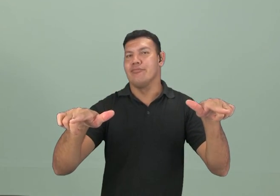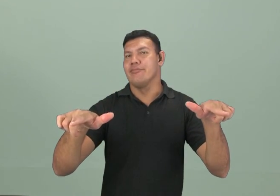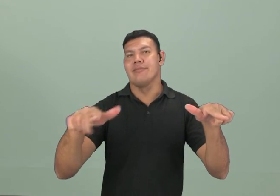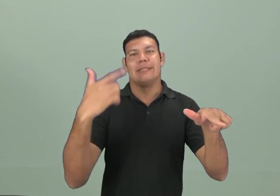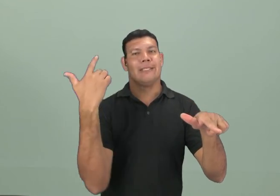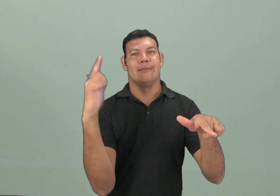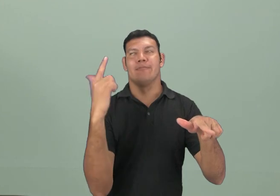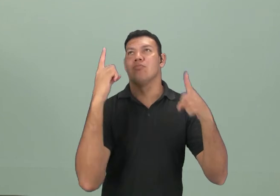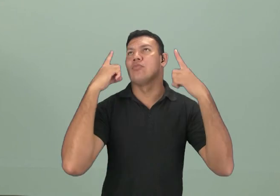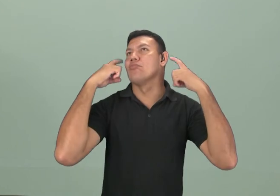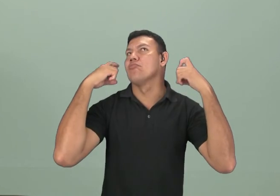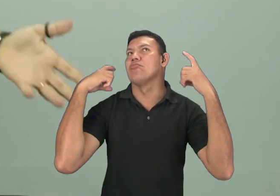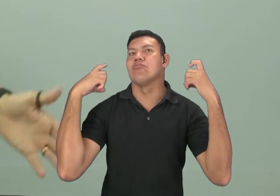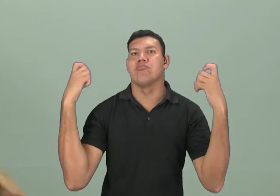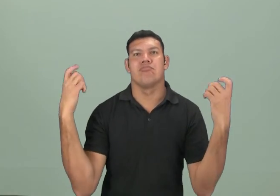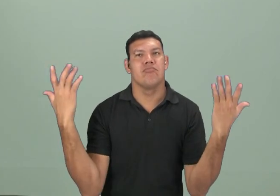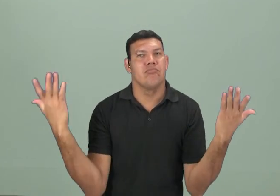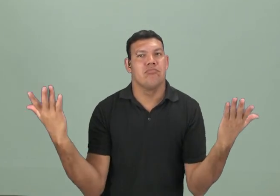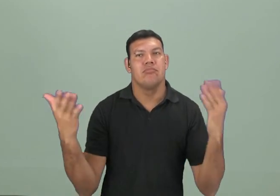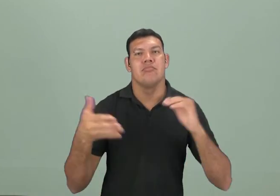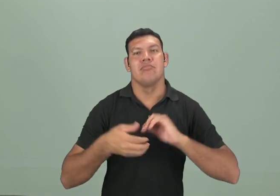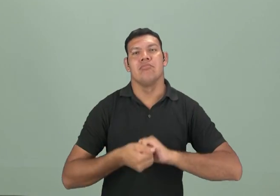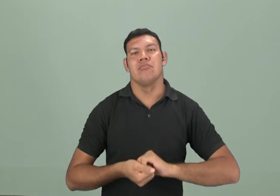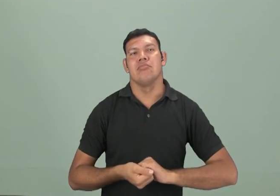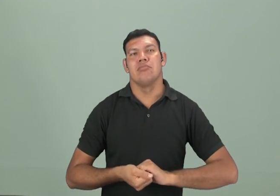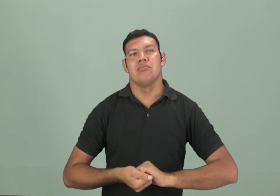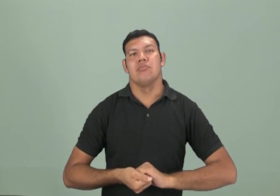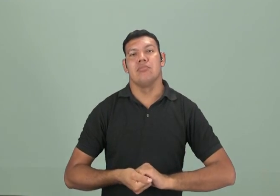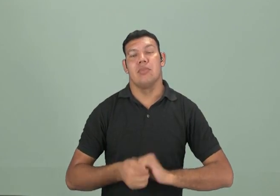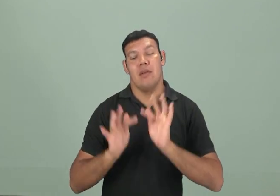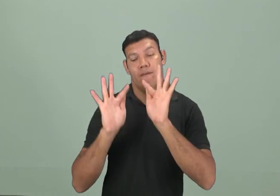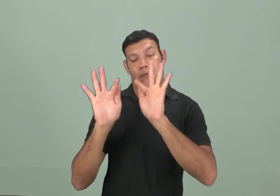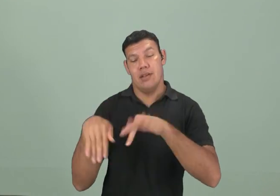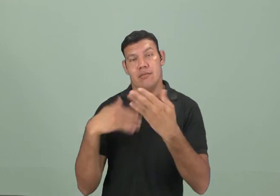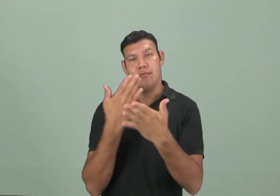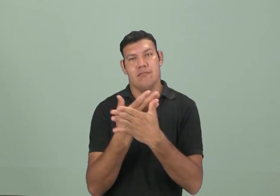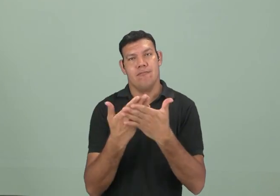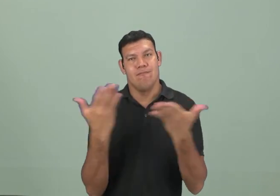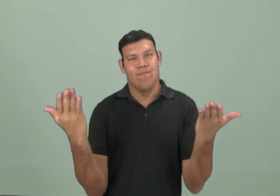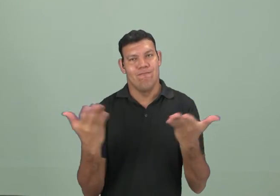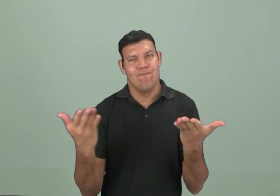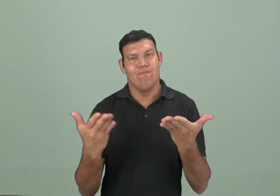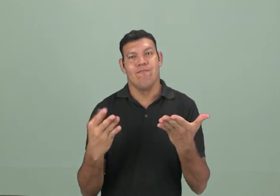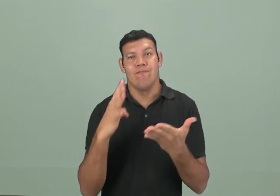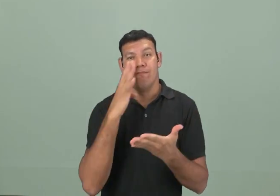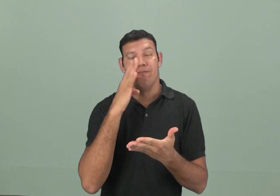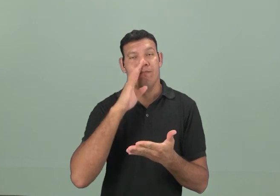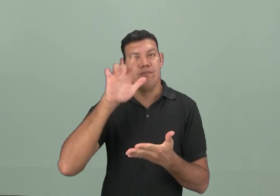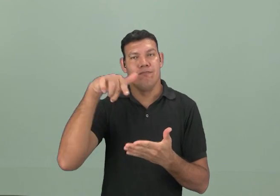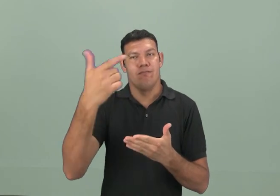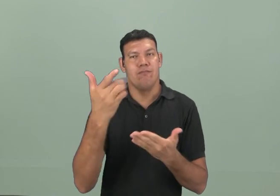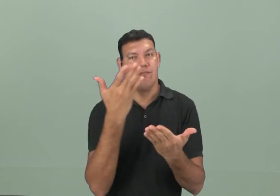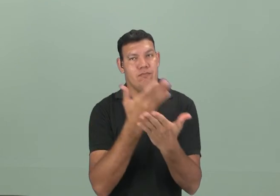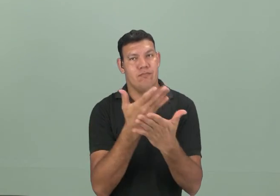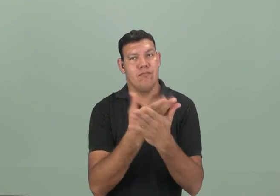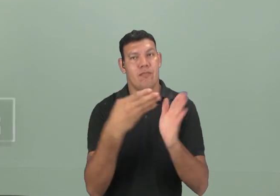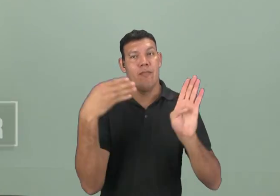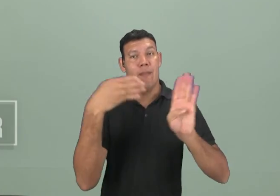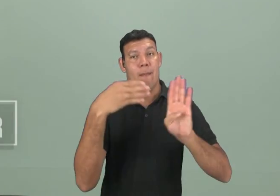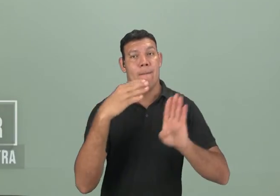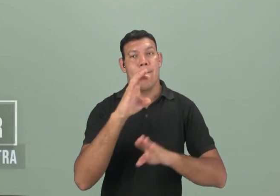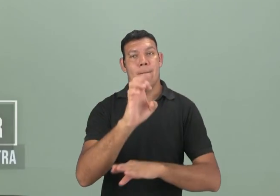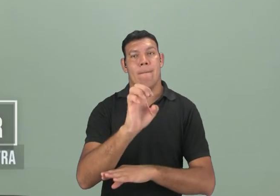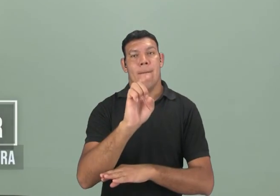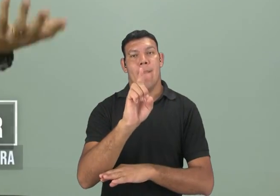vácuo não tem ar, consequentemente não tem som. Então, finalizamos a nossa aula, pessoal. Assista as demais aulas lá na plataforma